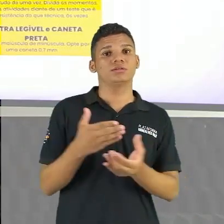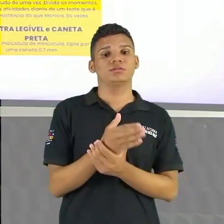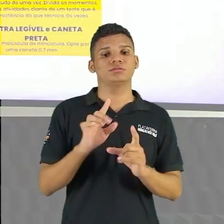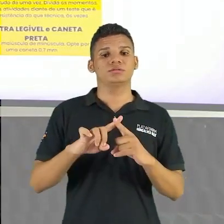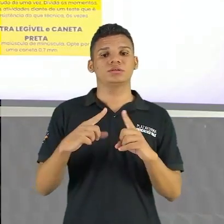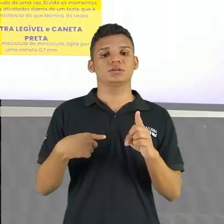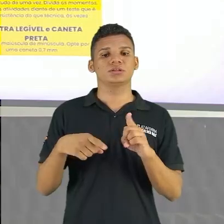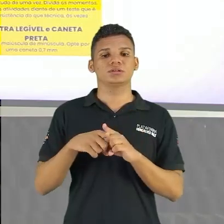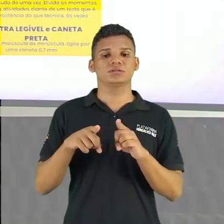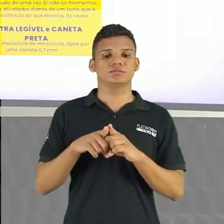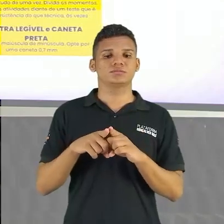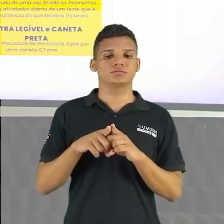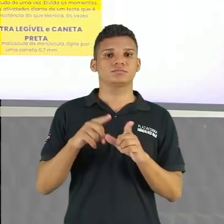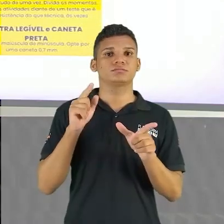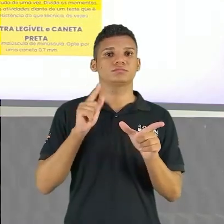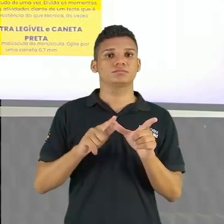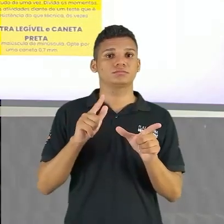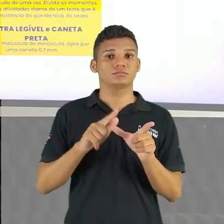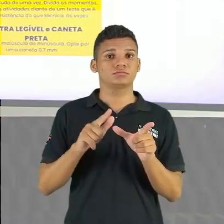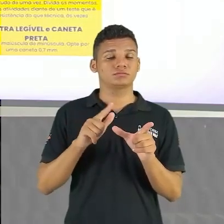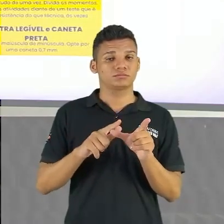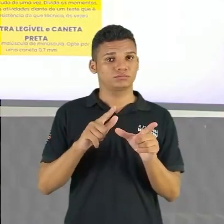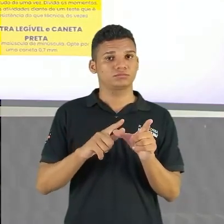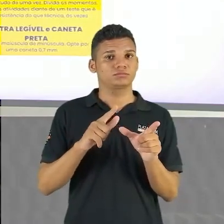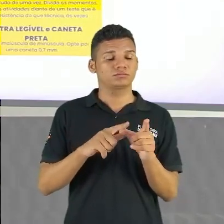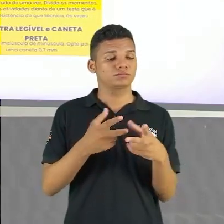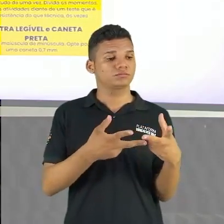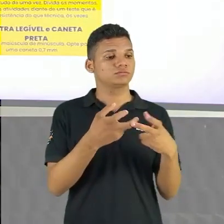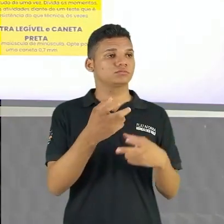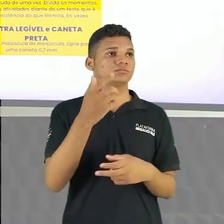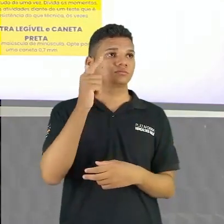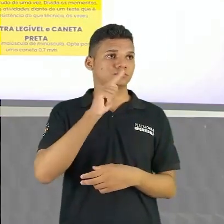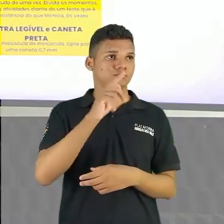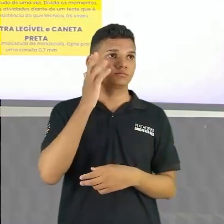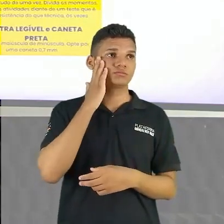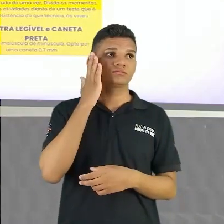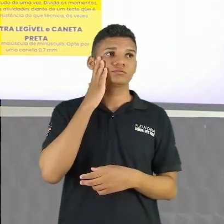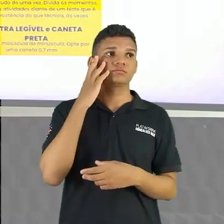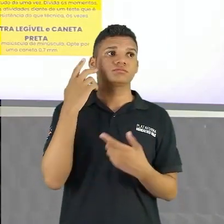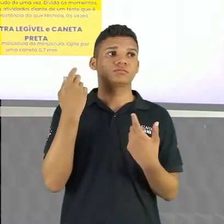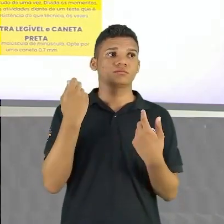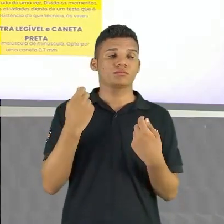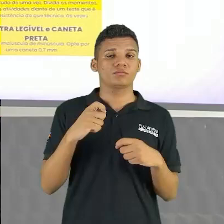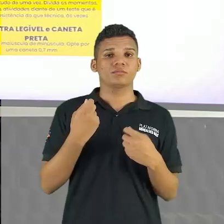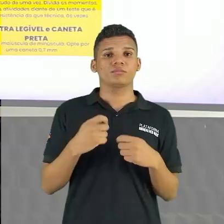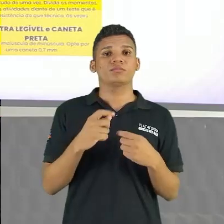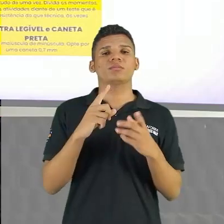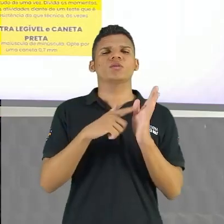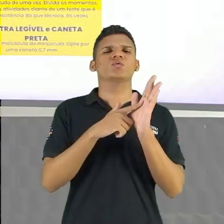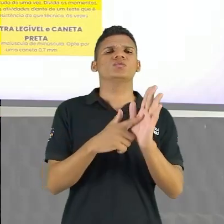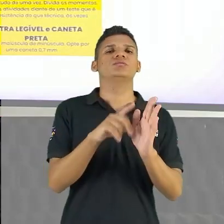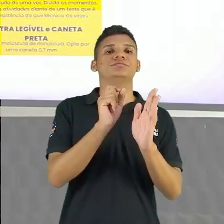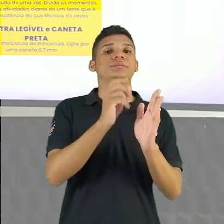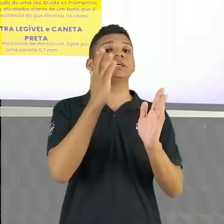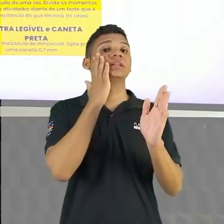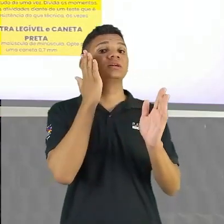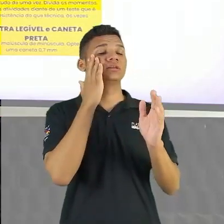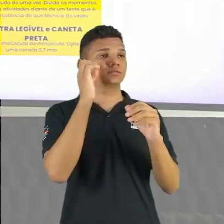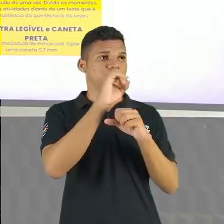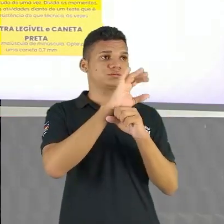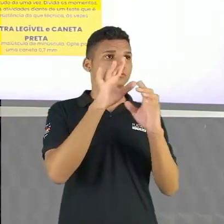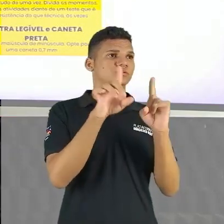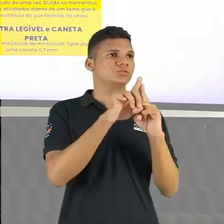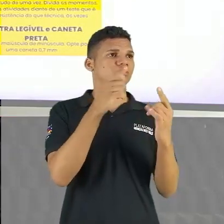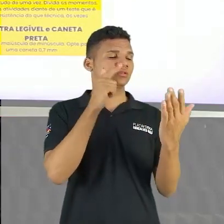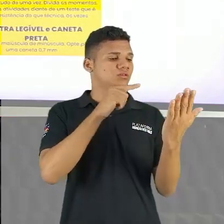é legível a letra legível como a gente já viu anteriormente é uma letra que precisa ali aparecer né ser